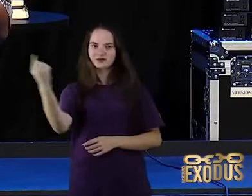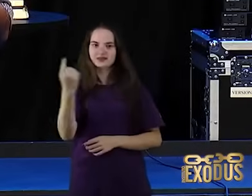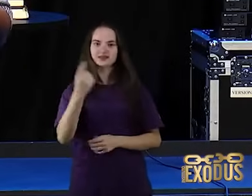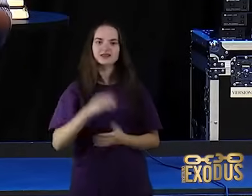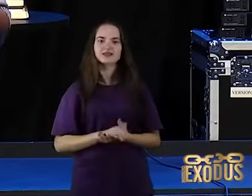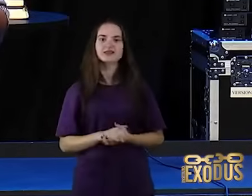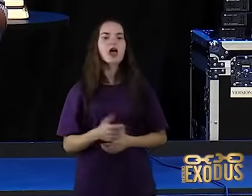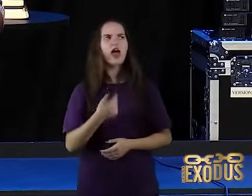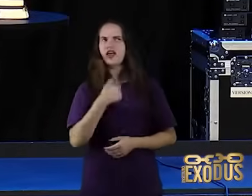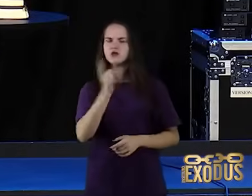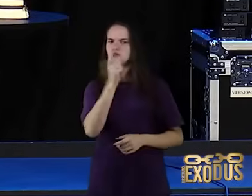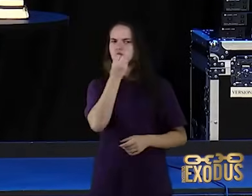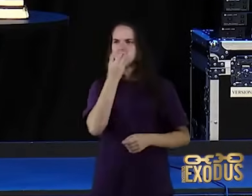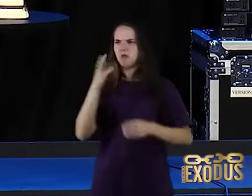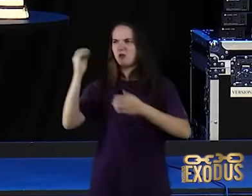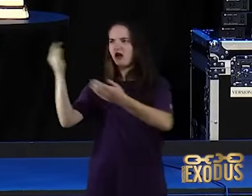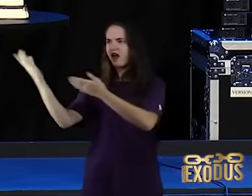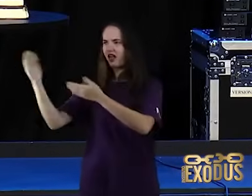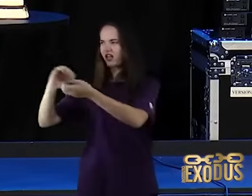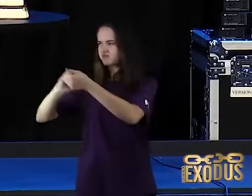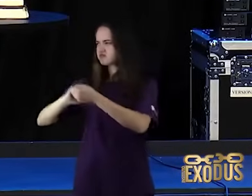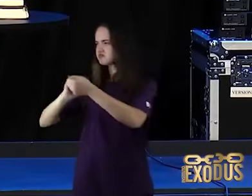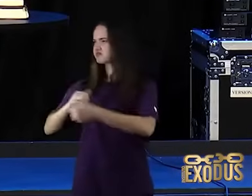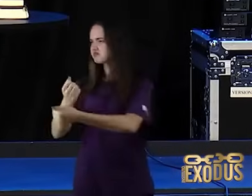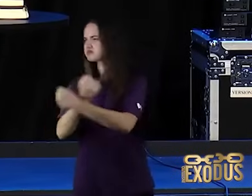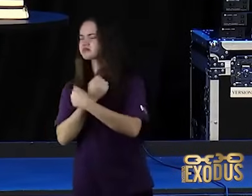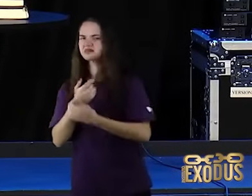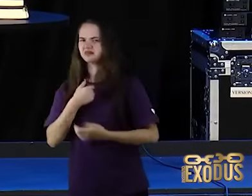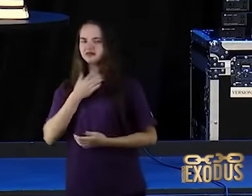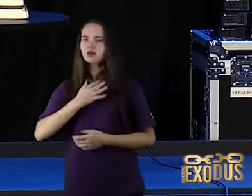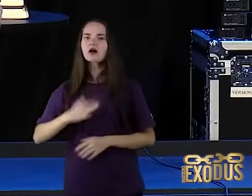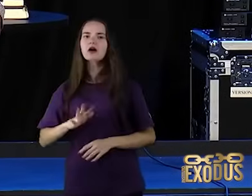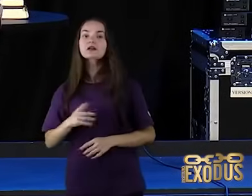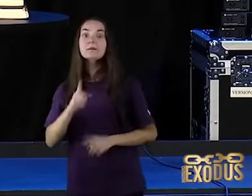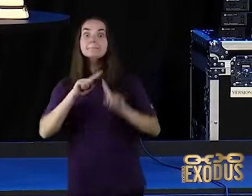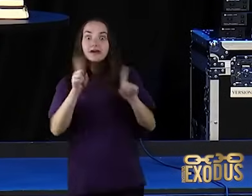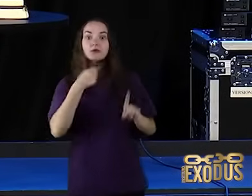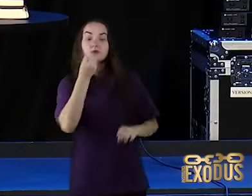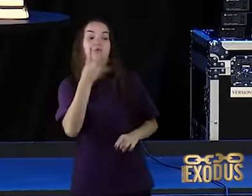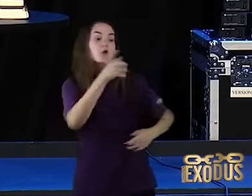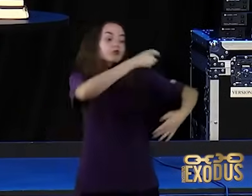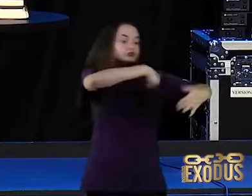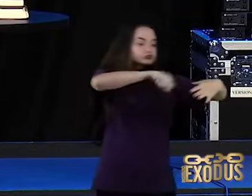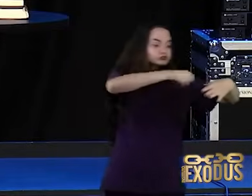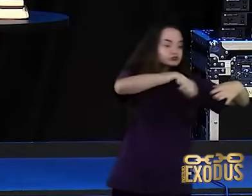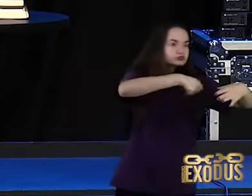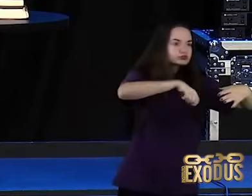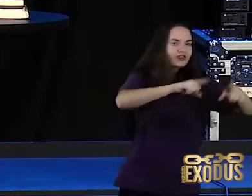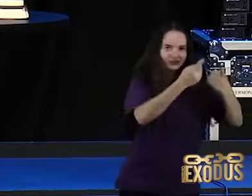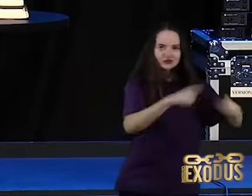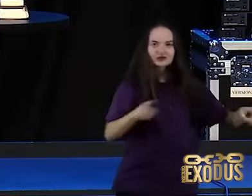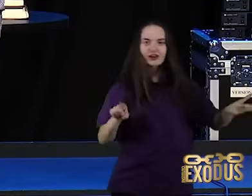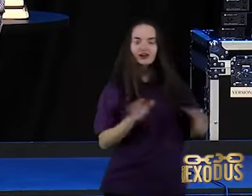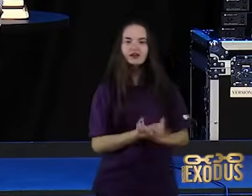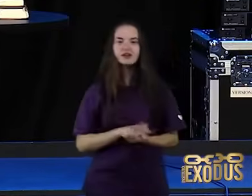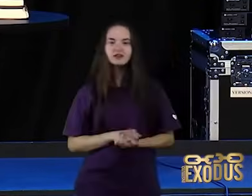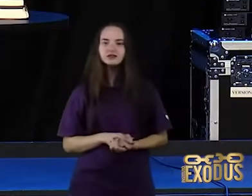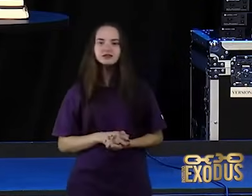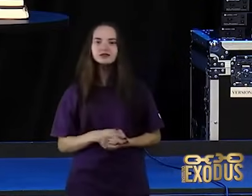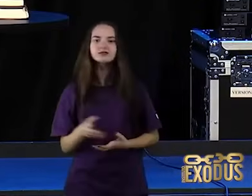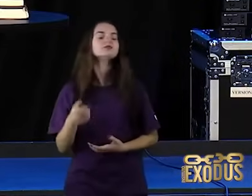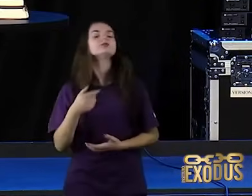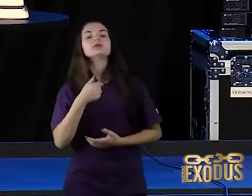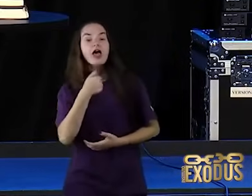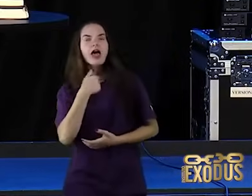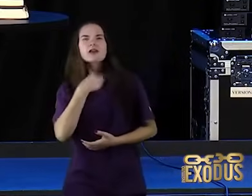churrasqueira e na cozinha Olha eu não sou bom na churrasqueira e na cozinha mas Mas eu sou um estudioso da palavra Eu